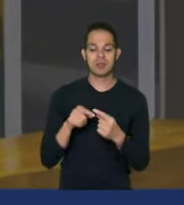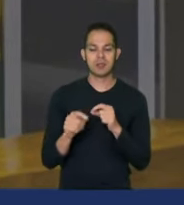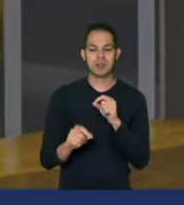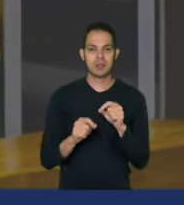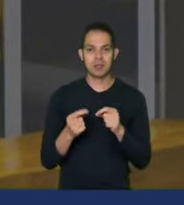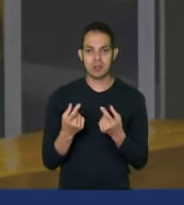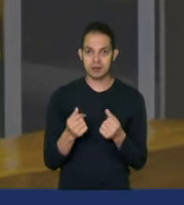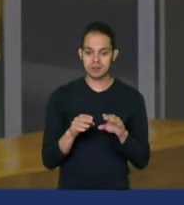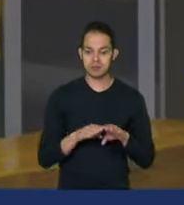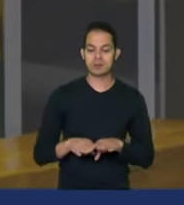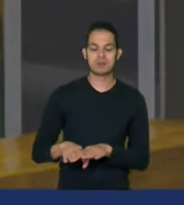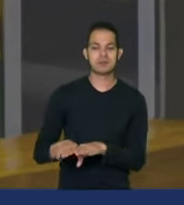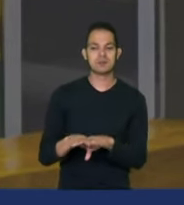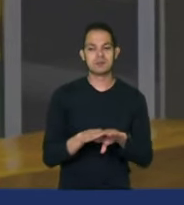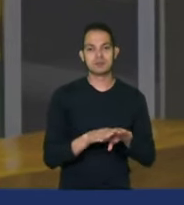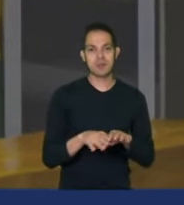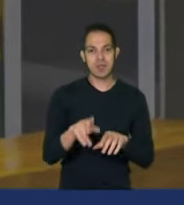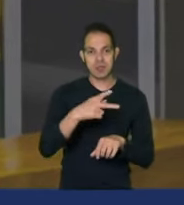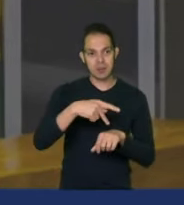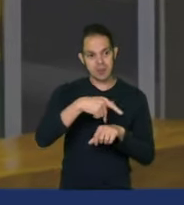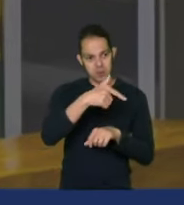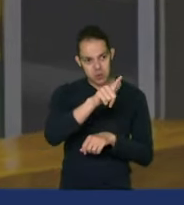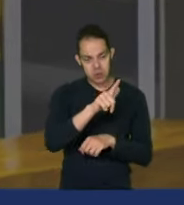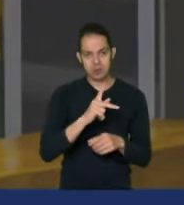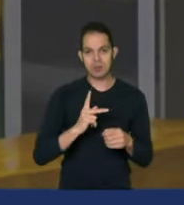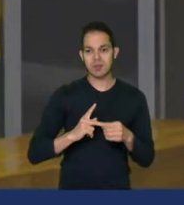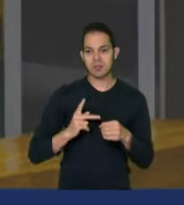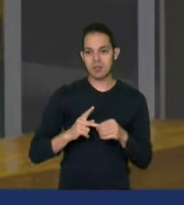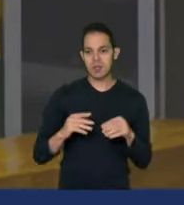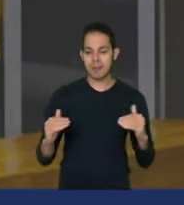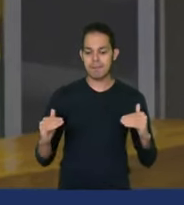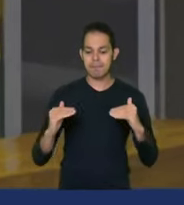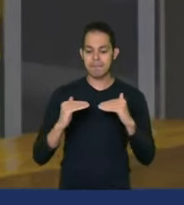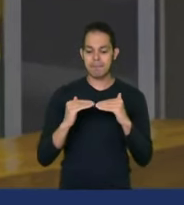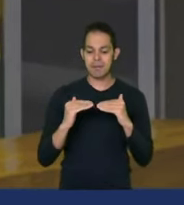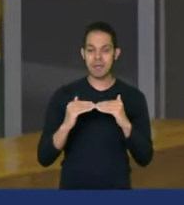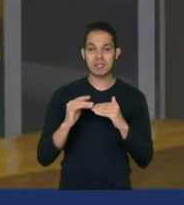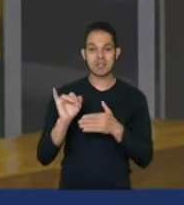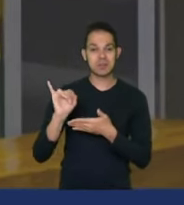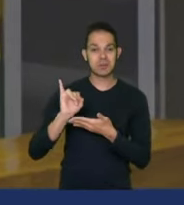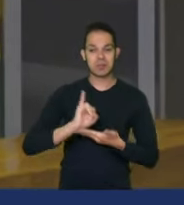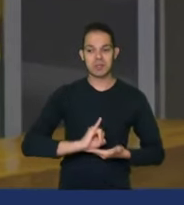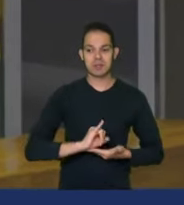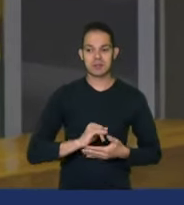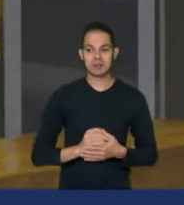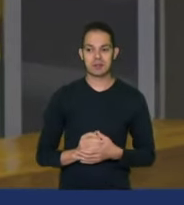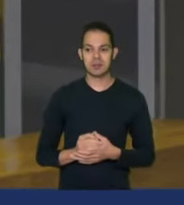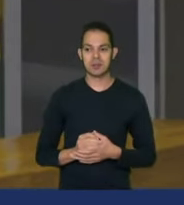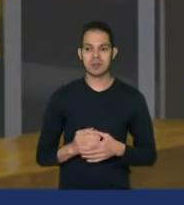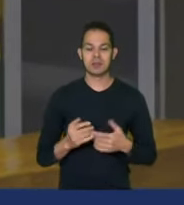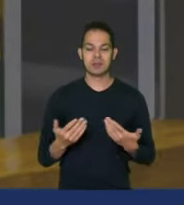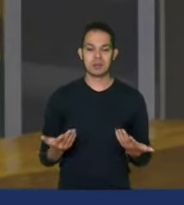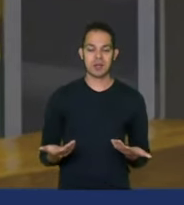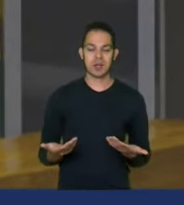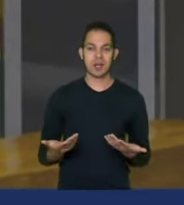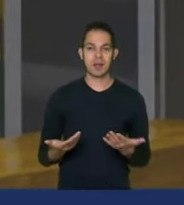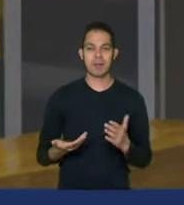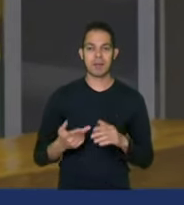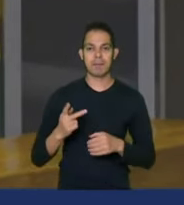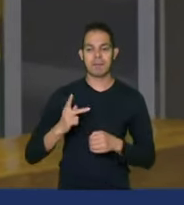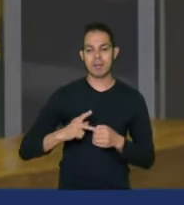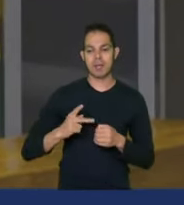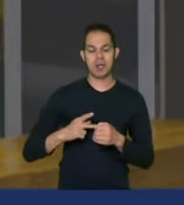de, internacional da Petrobras, que na verdade é uma paridade de preço de importação. Então a Petrobras ela coloca o